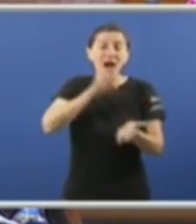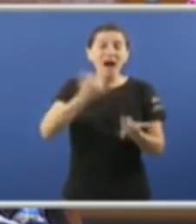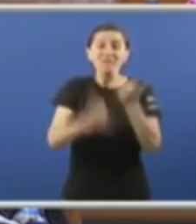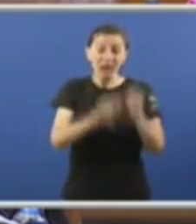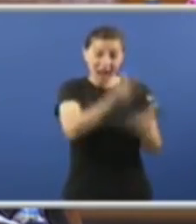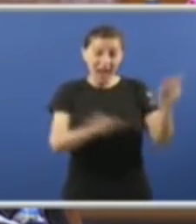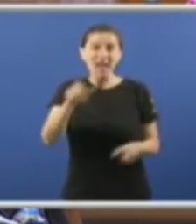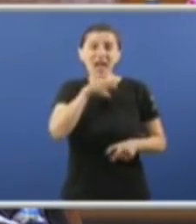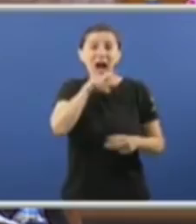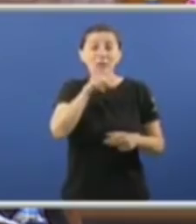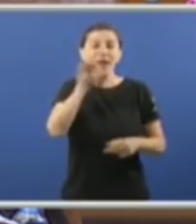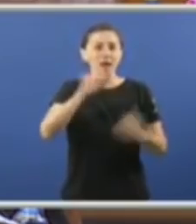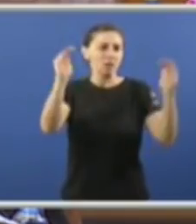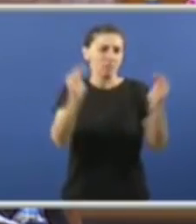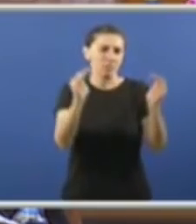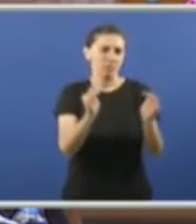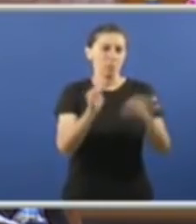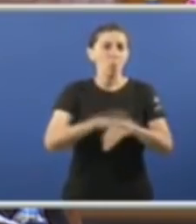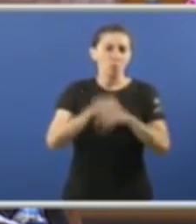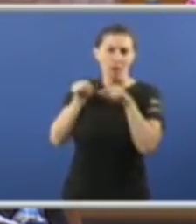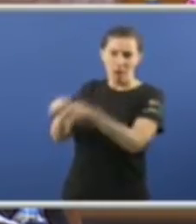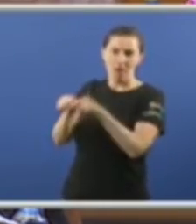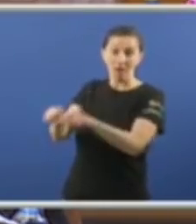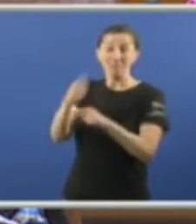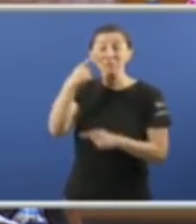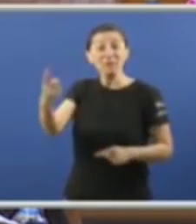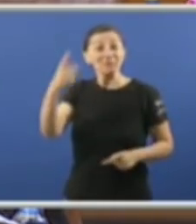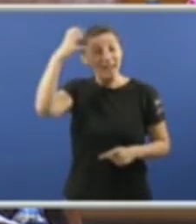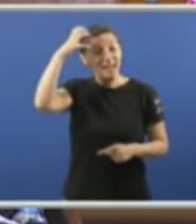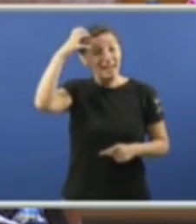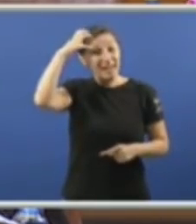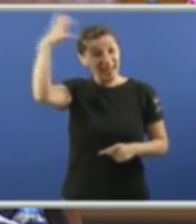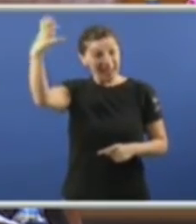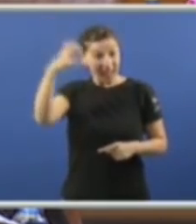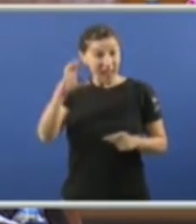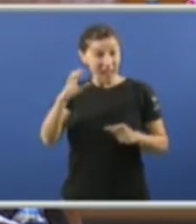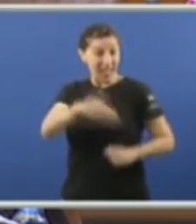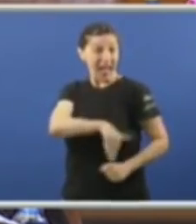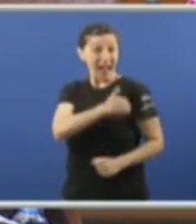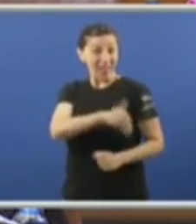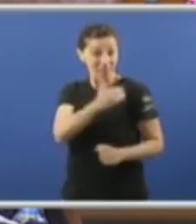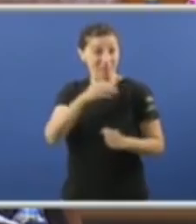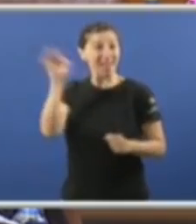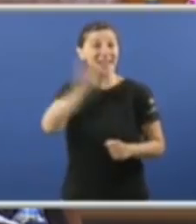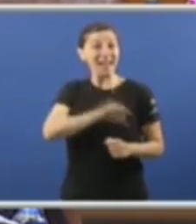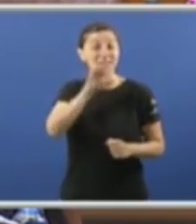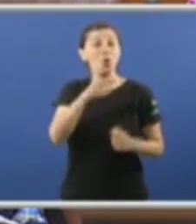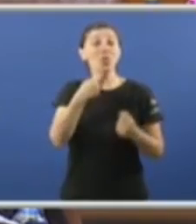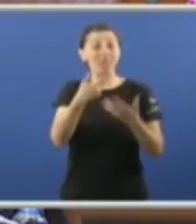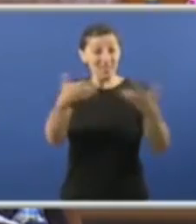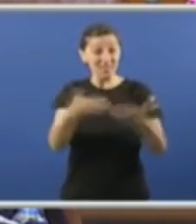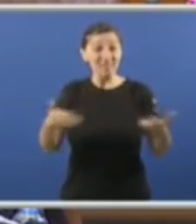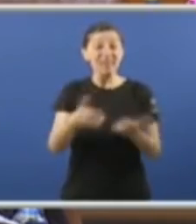responsabilidade directa súa. Mire, a propia Real Academia, nun dos seus últimos informes, di que o decreto